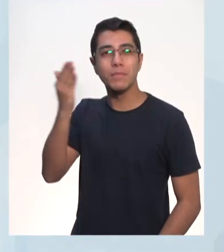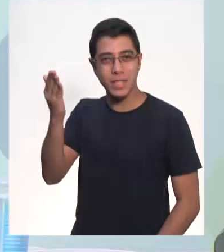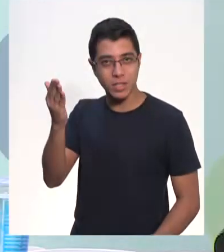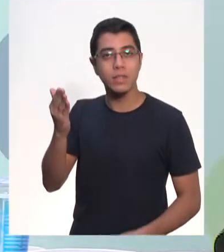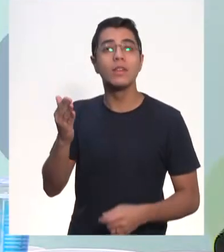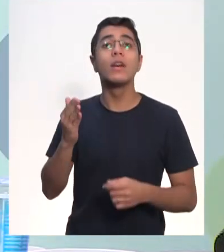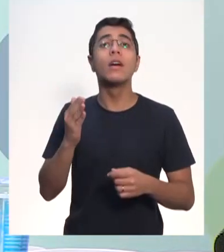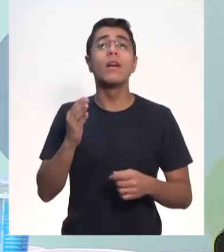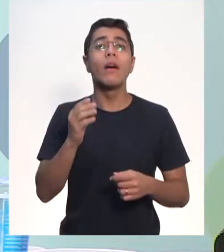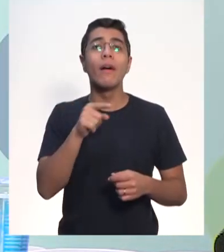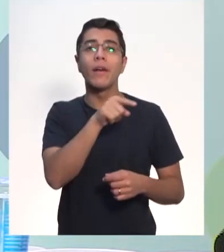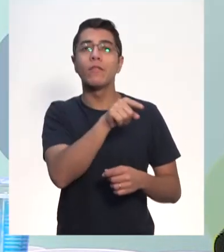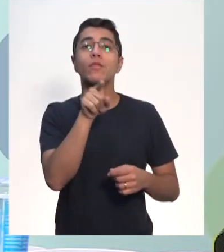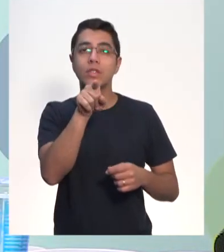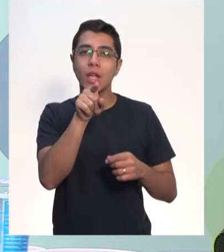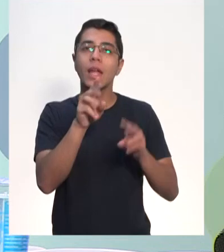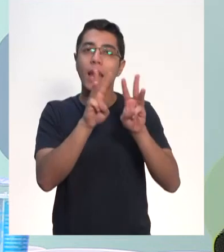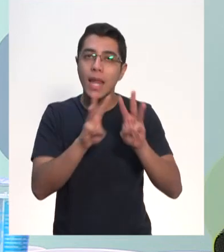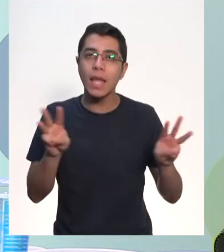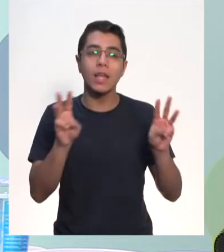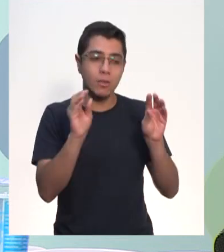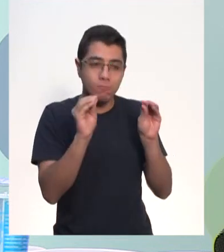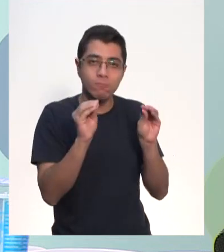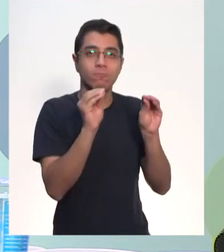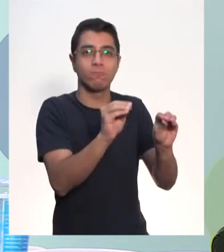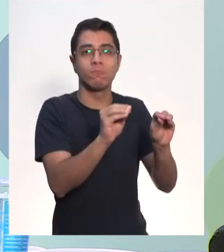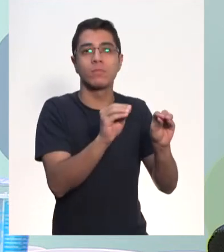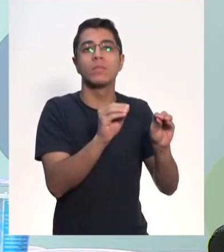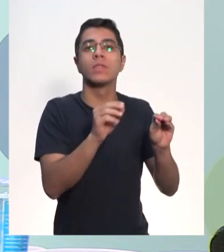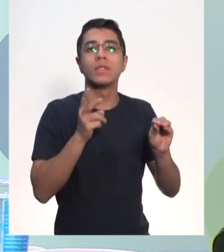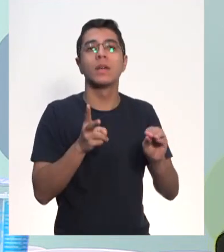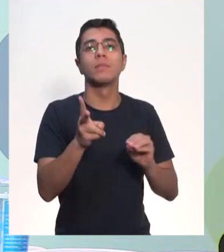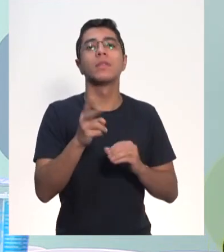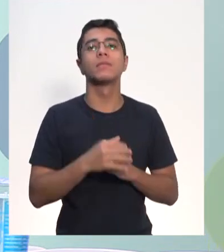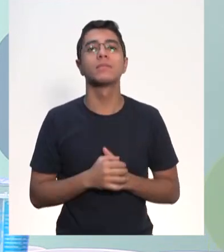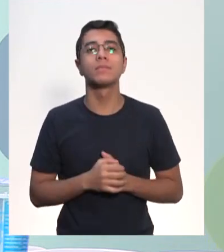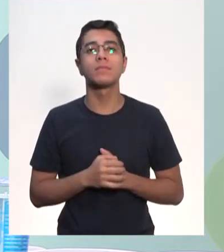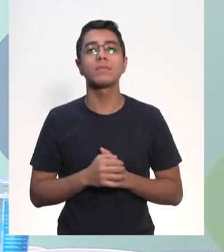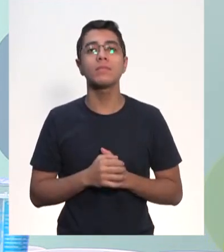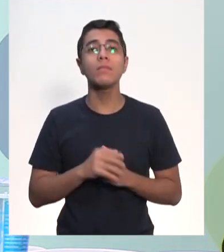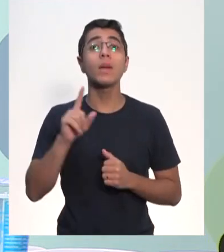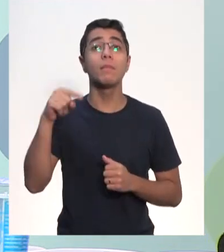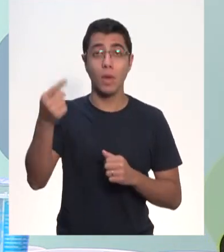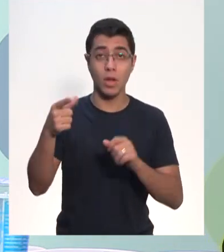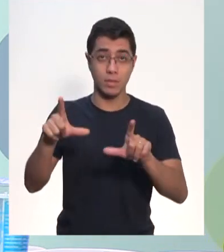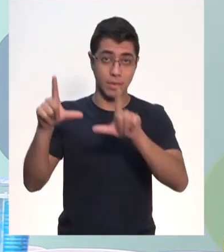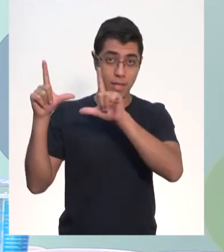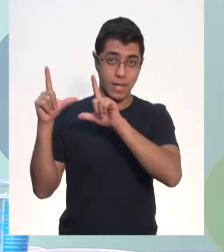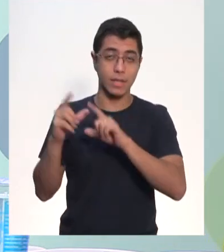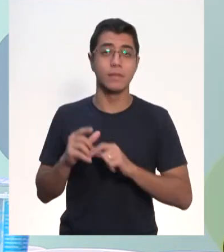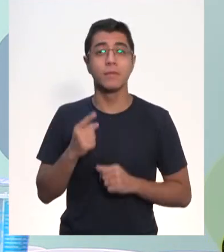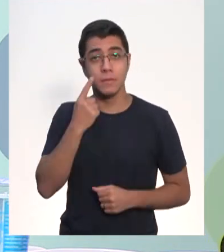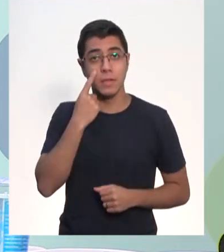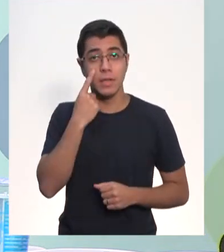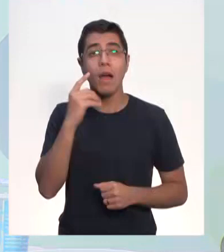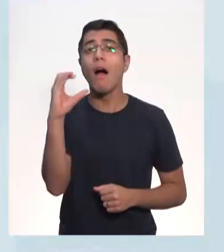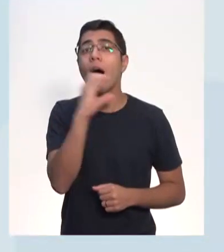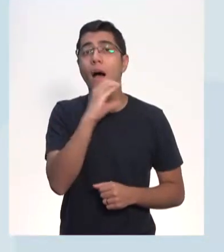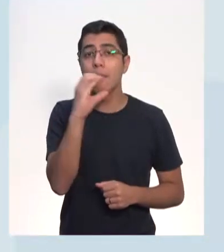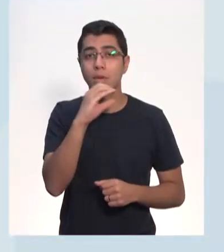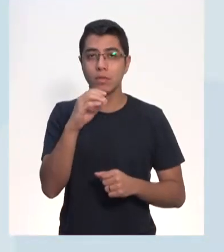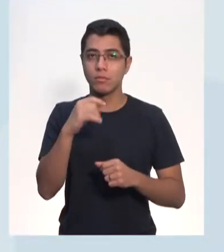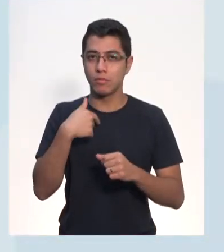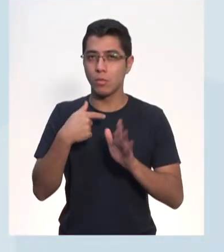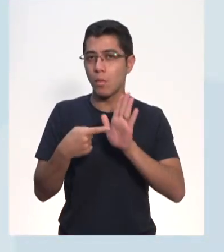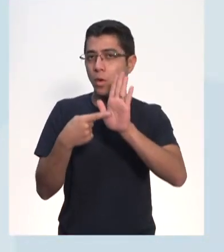educação.sp.gov.br, sem cedilha, sem ponto. Próxima tela, por favor. Aí é rapidinho só para mostrar para vocês o caminho, né? A